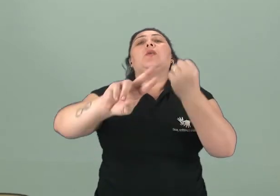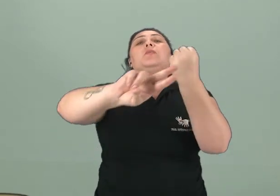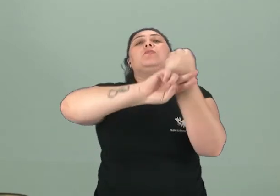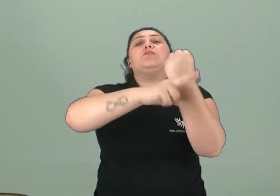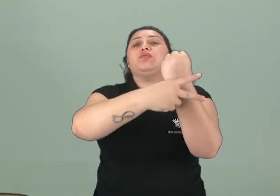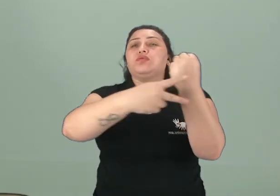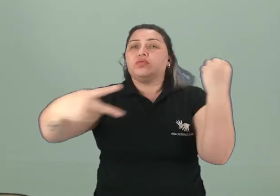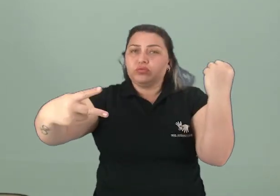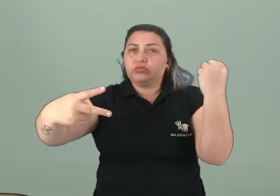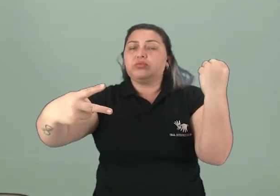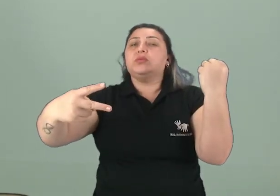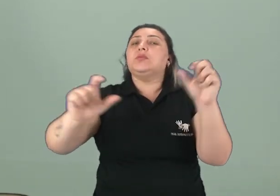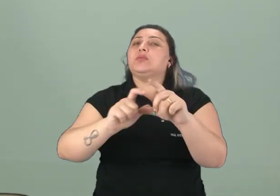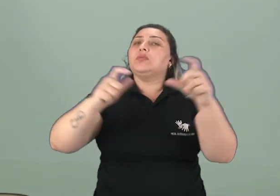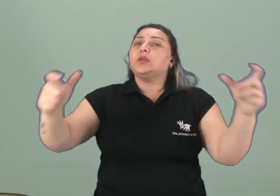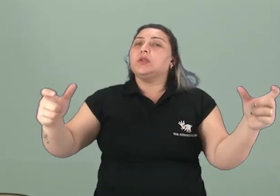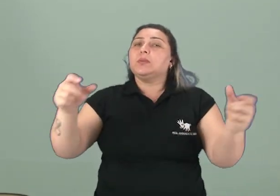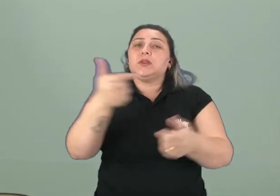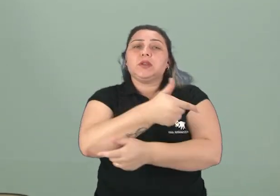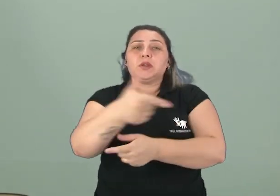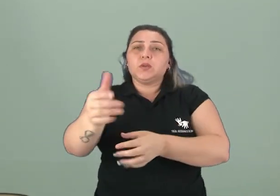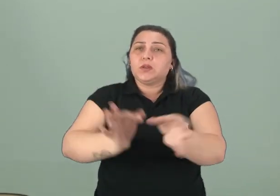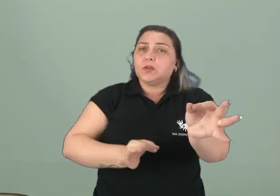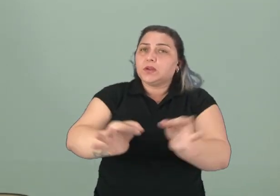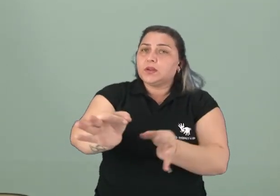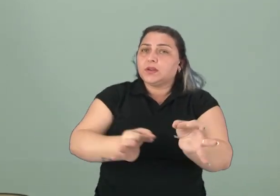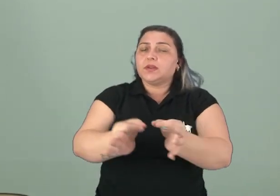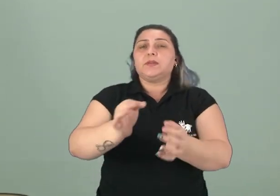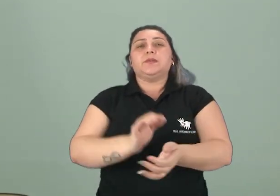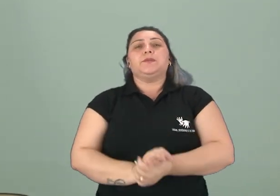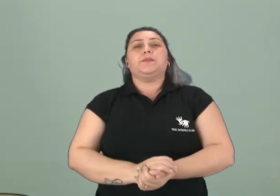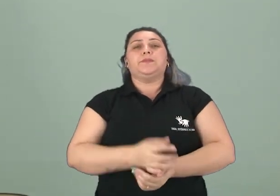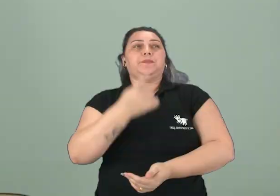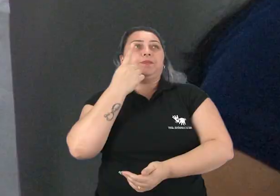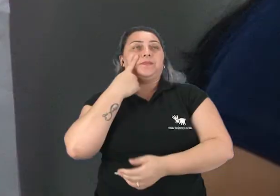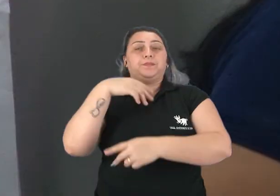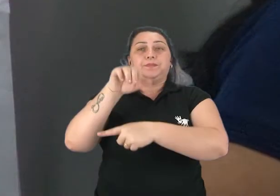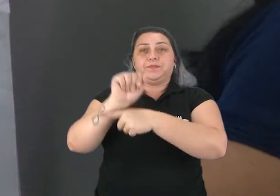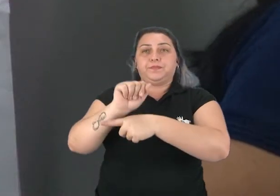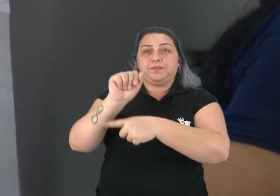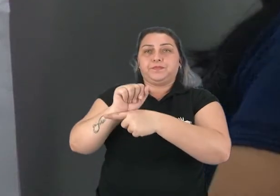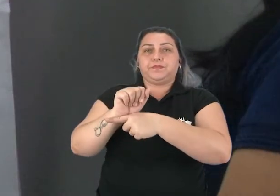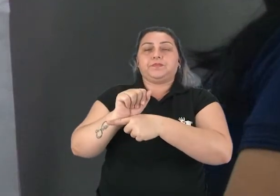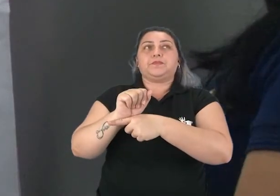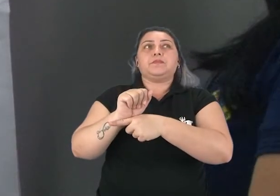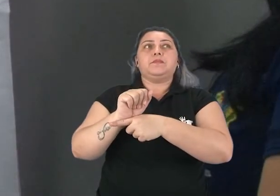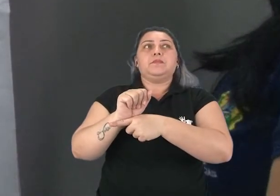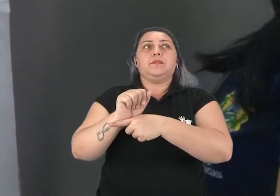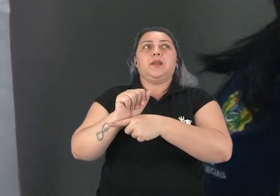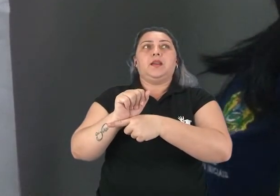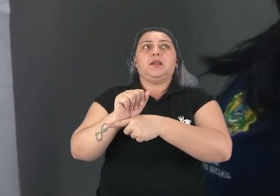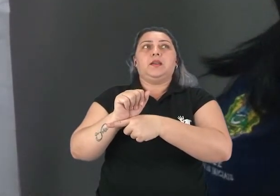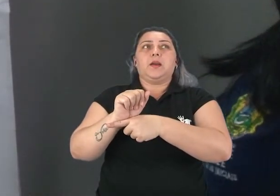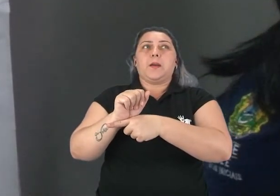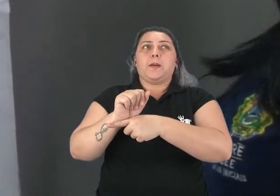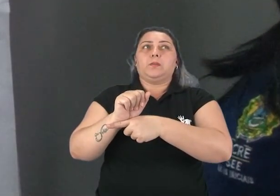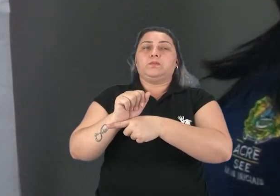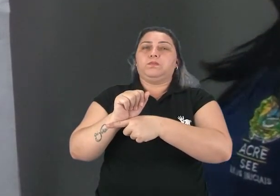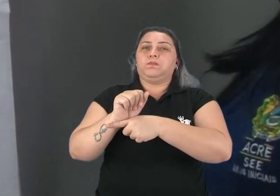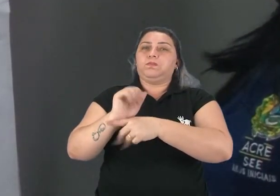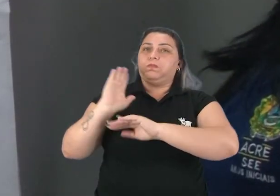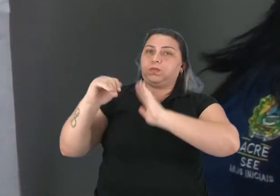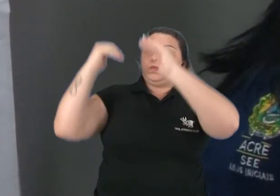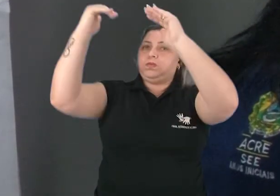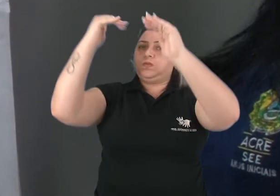crescimento desordenado, tá? Que não foi organizado. Vamos lá para a opção A. Avanços na área da medicina e